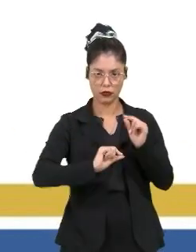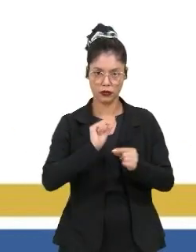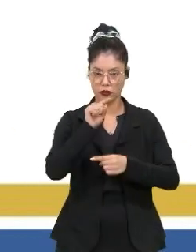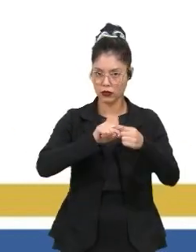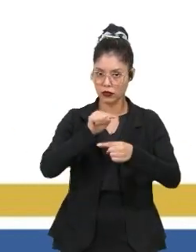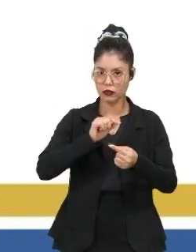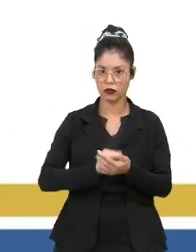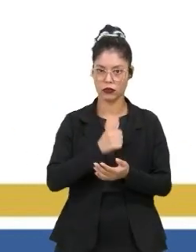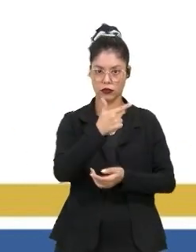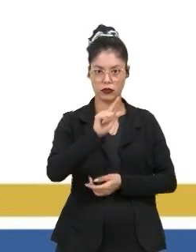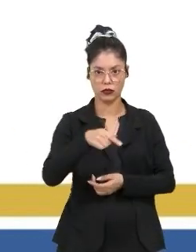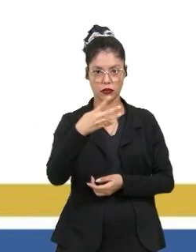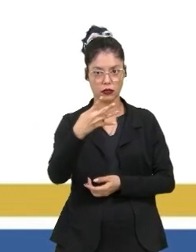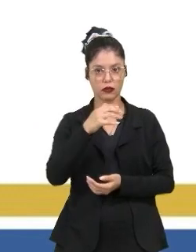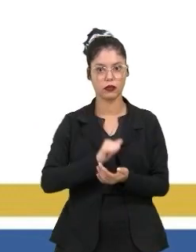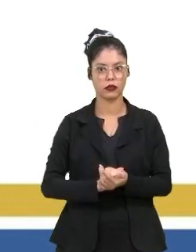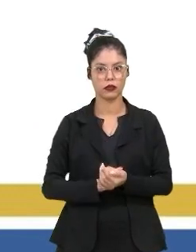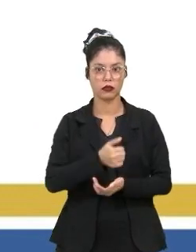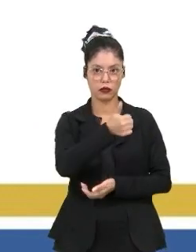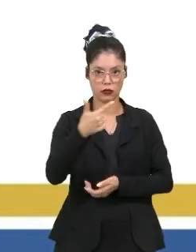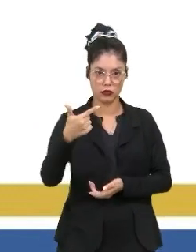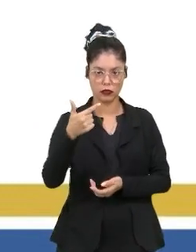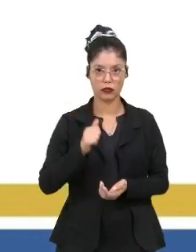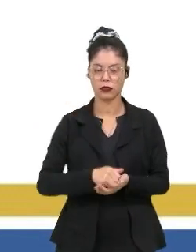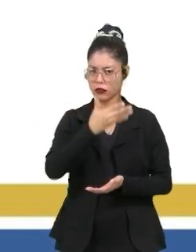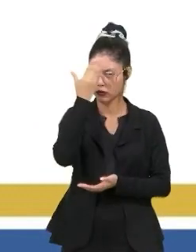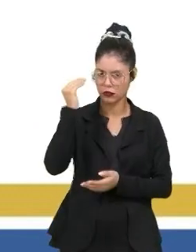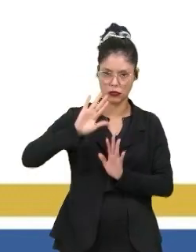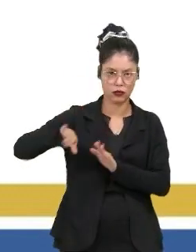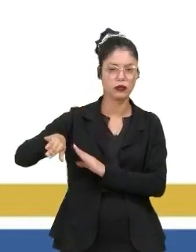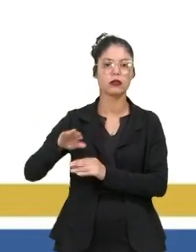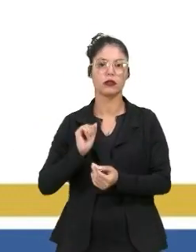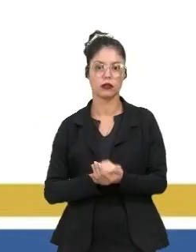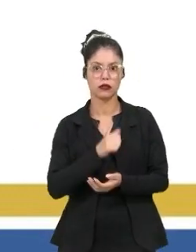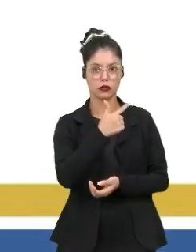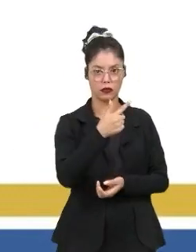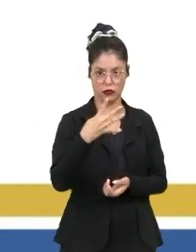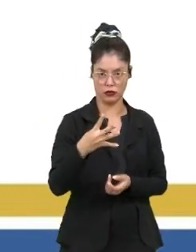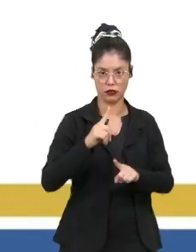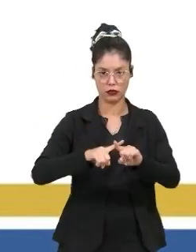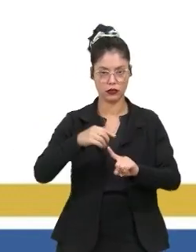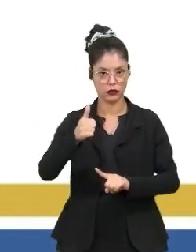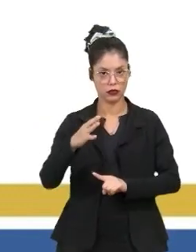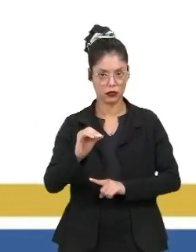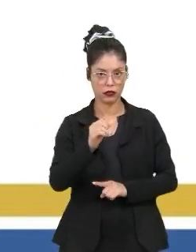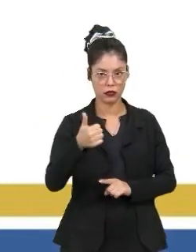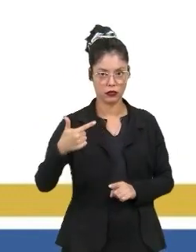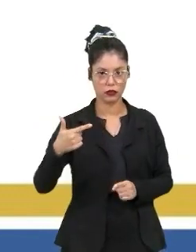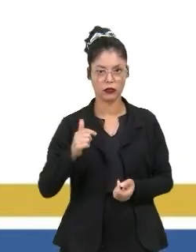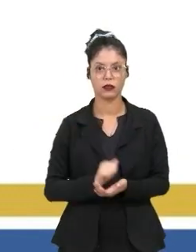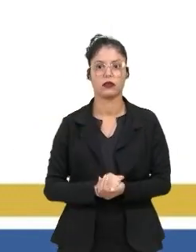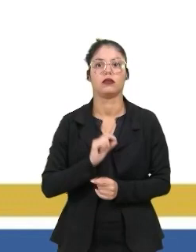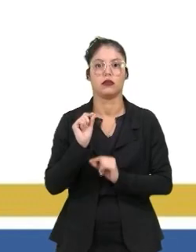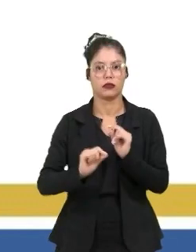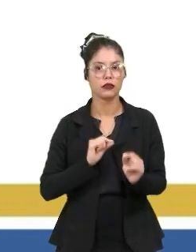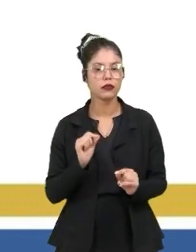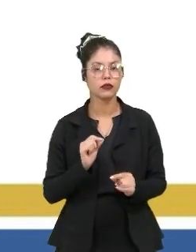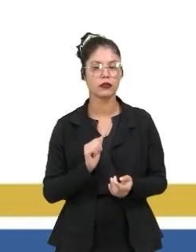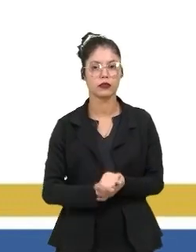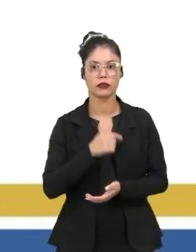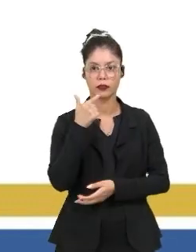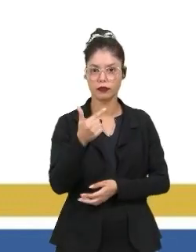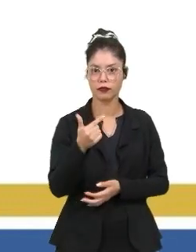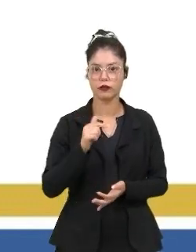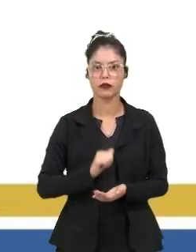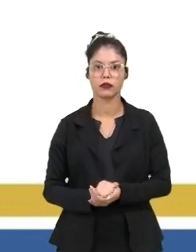dividindo 2,4 para 12, esquece a vírgula. Vou ter o quê? 24 dividido para 12. 24 dividido para 12 dá